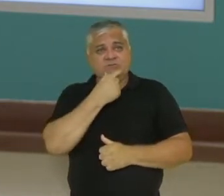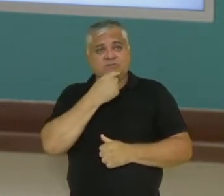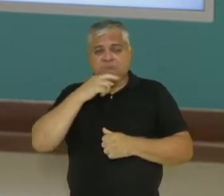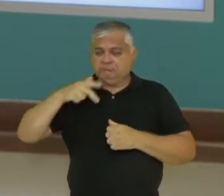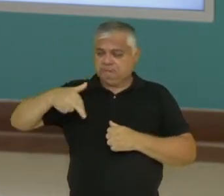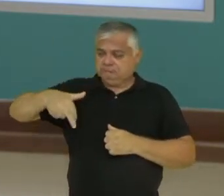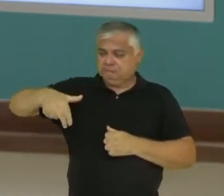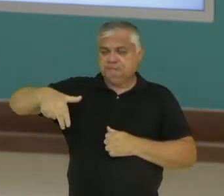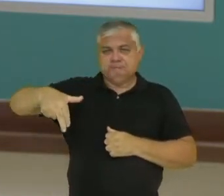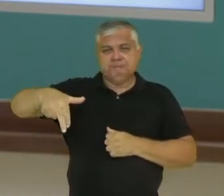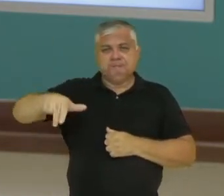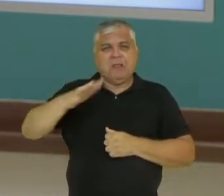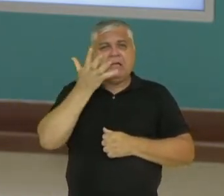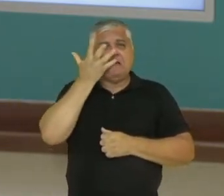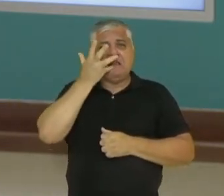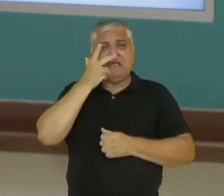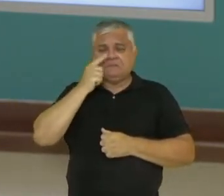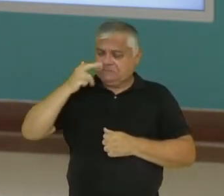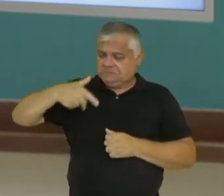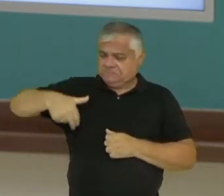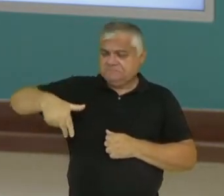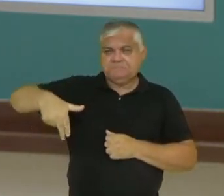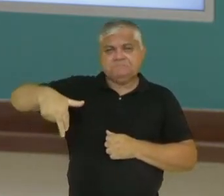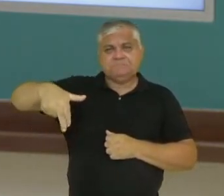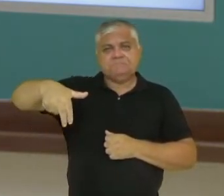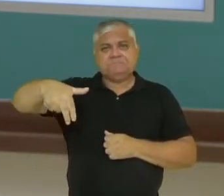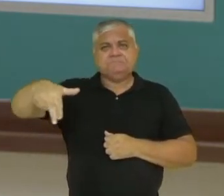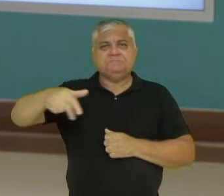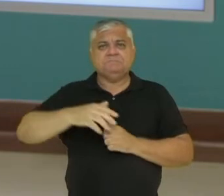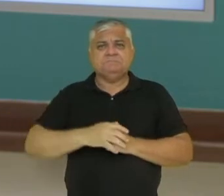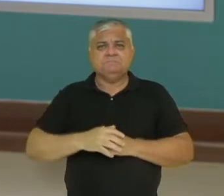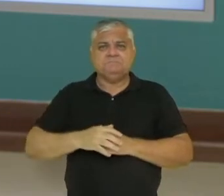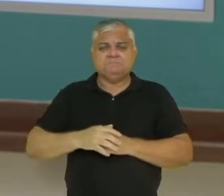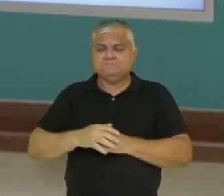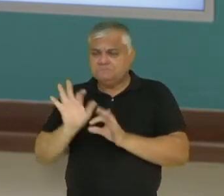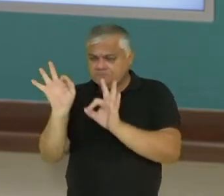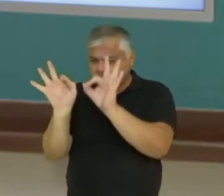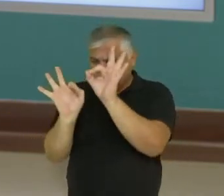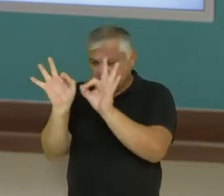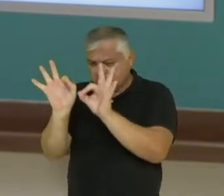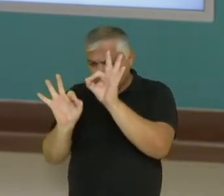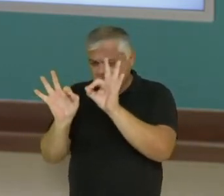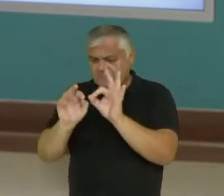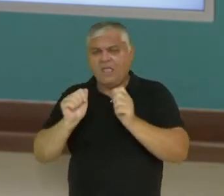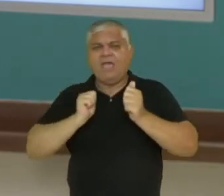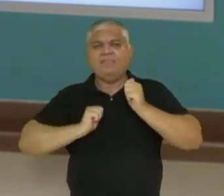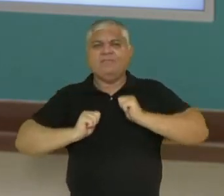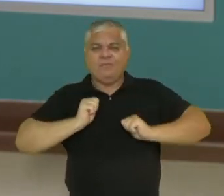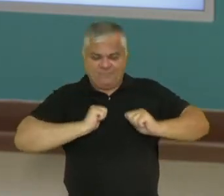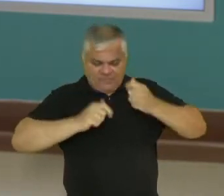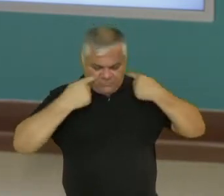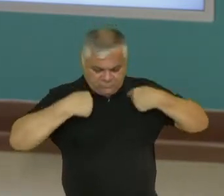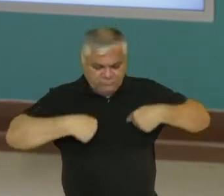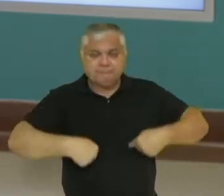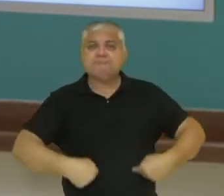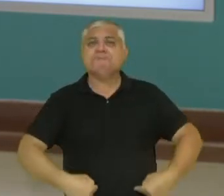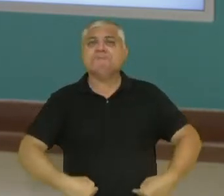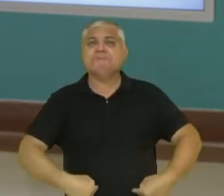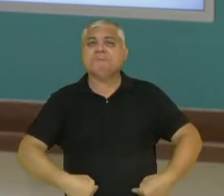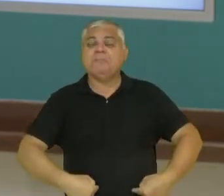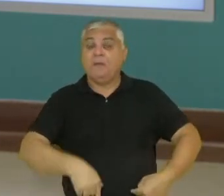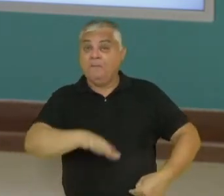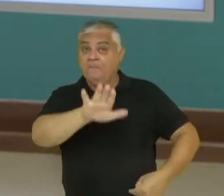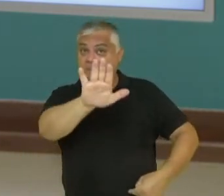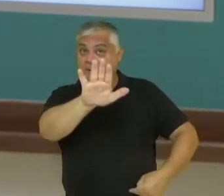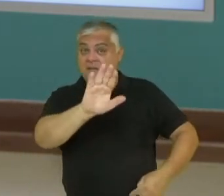As células dela vai dando formato, vai dando estrutura para a anatomia do seu corpo. Mas também as